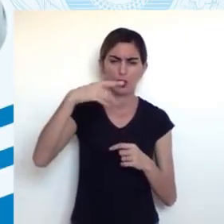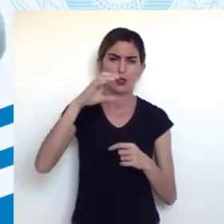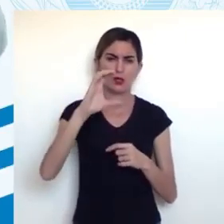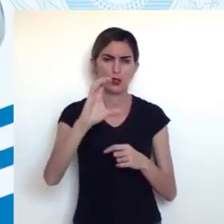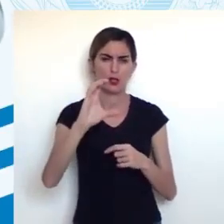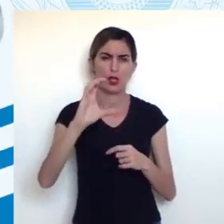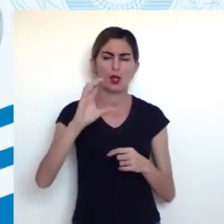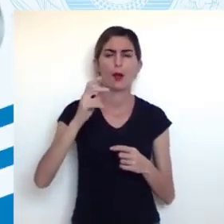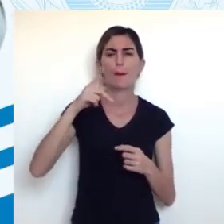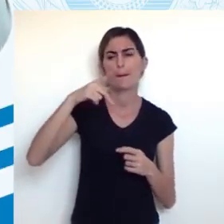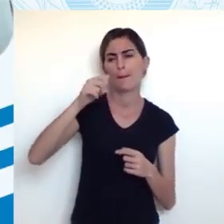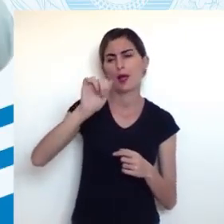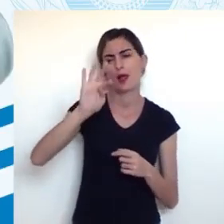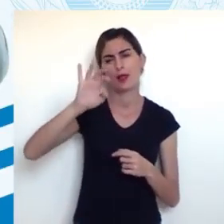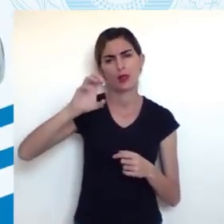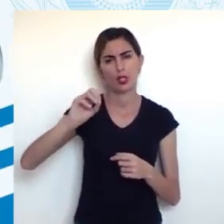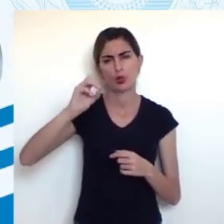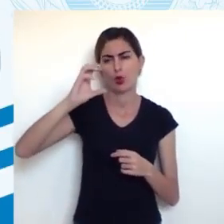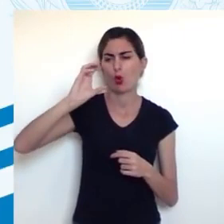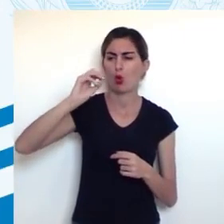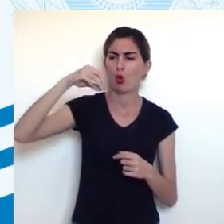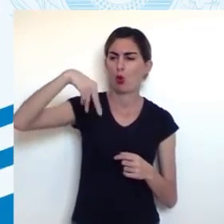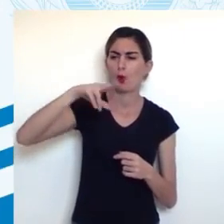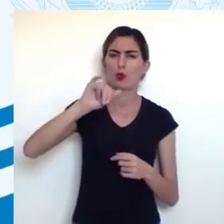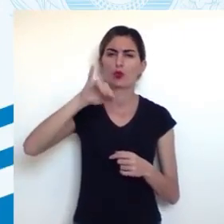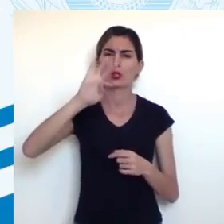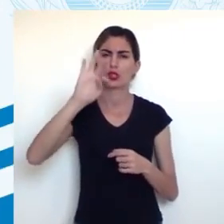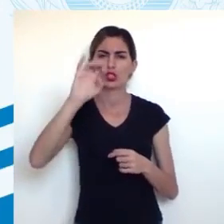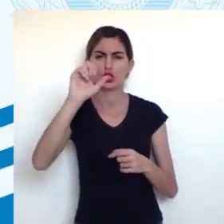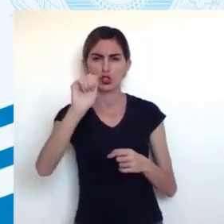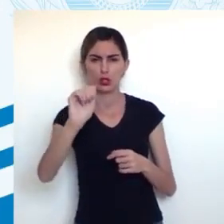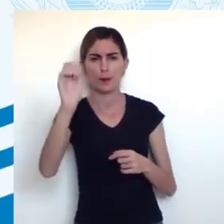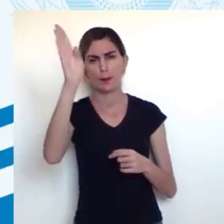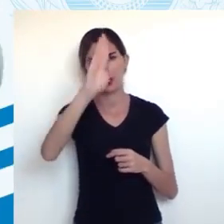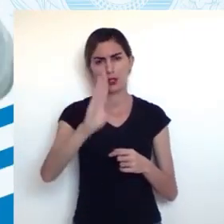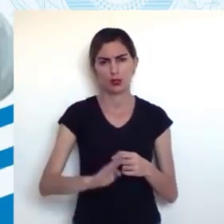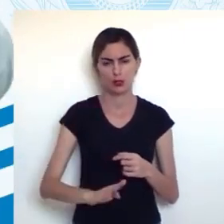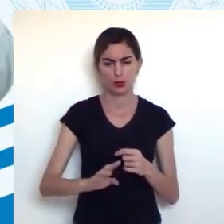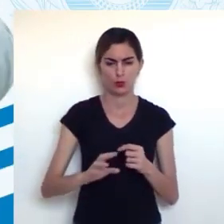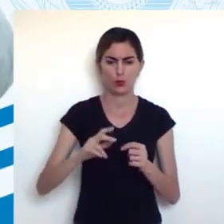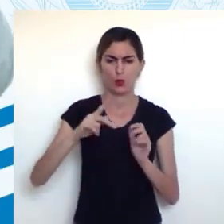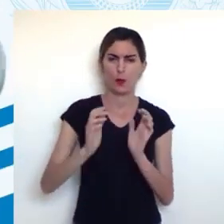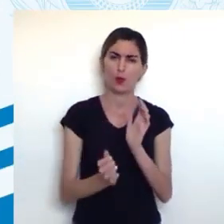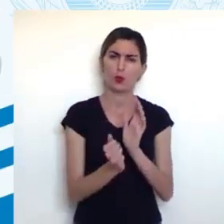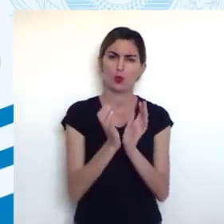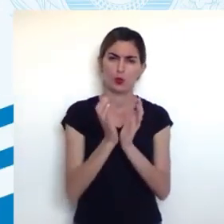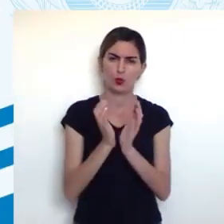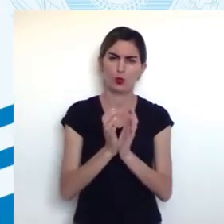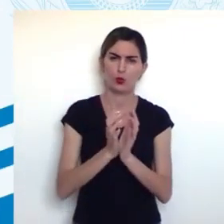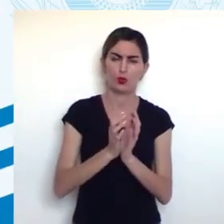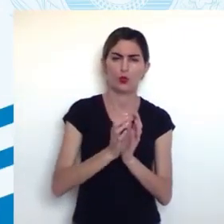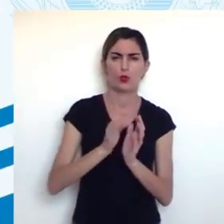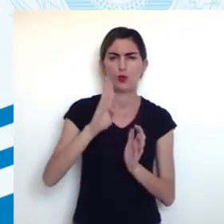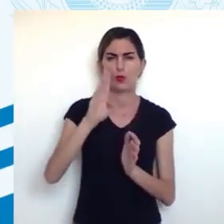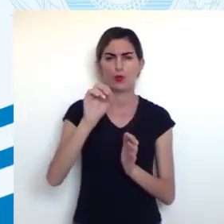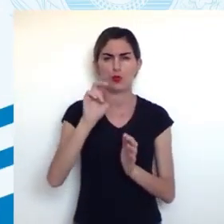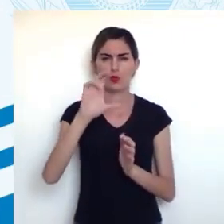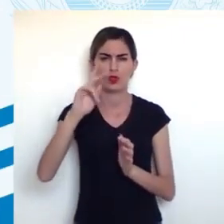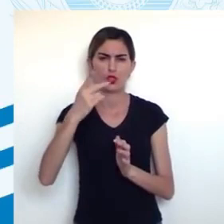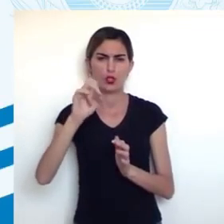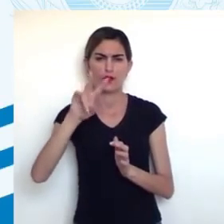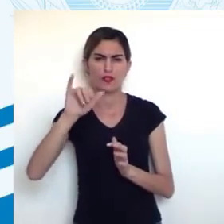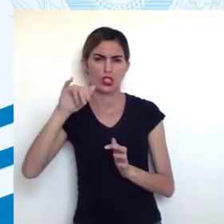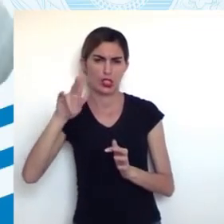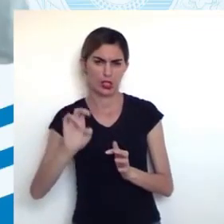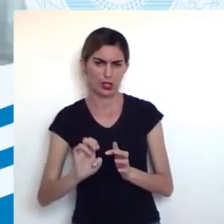PCB, Partido Comunista Brasileiro. Este partido foi inspirado pelo Partido Bolchevique